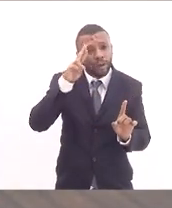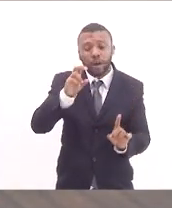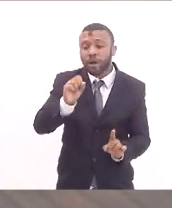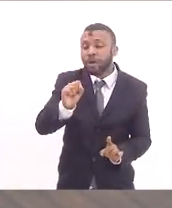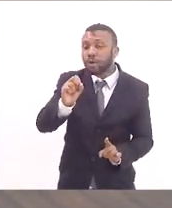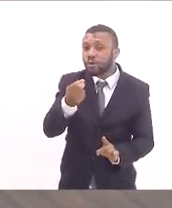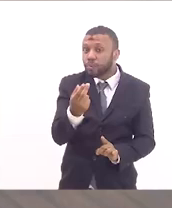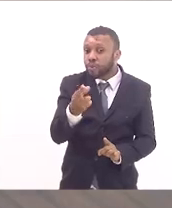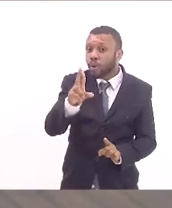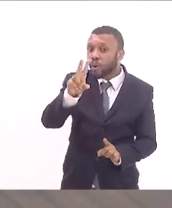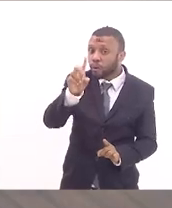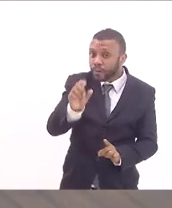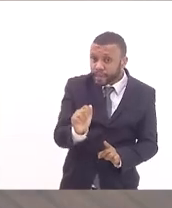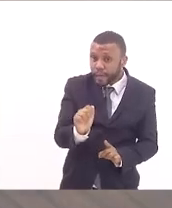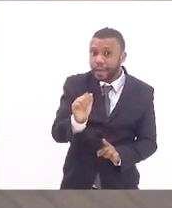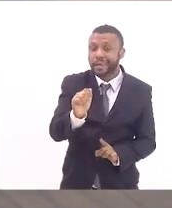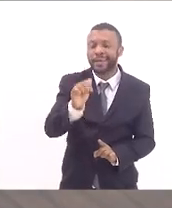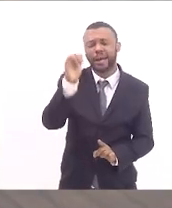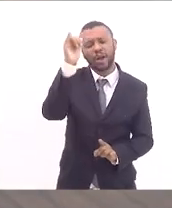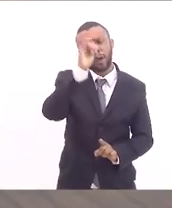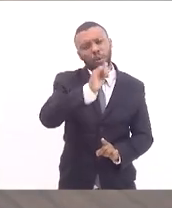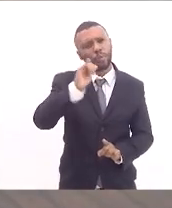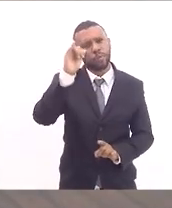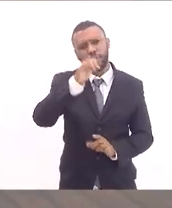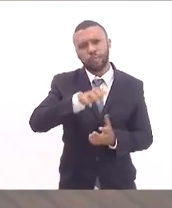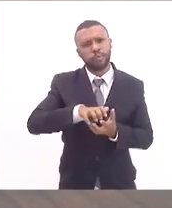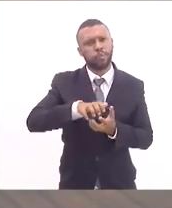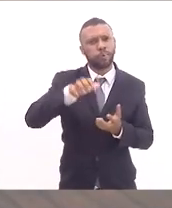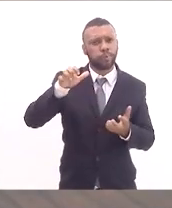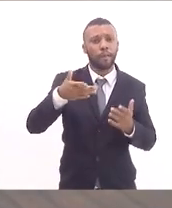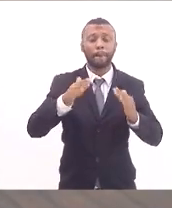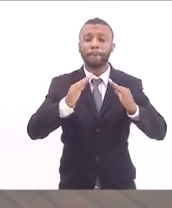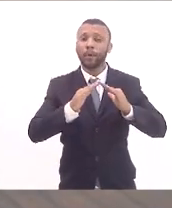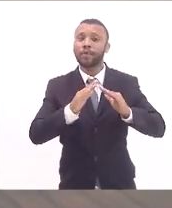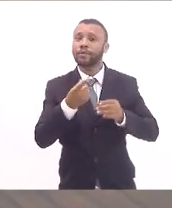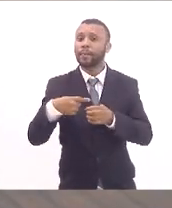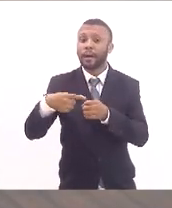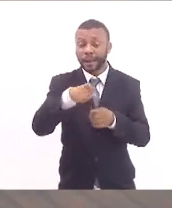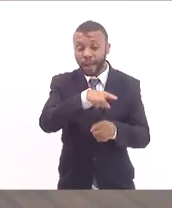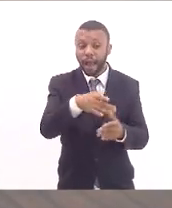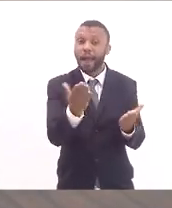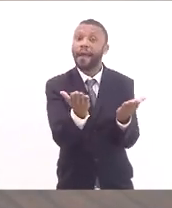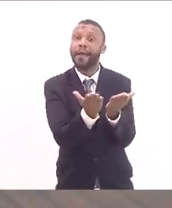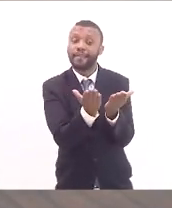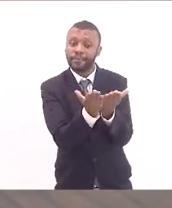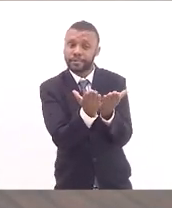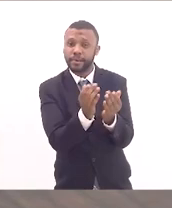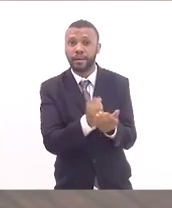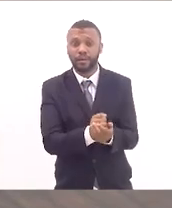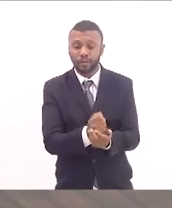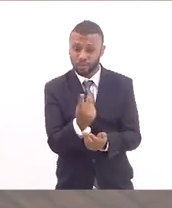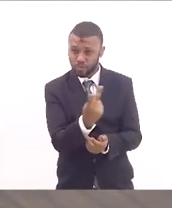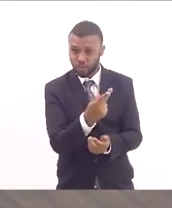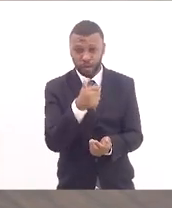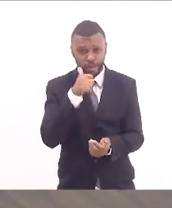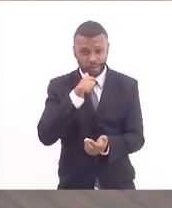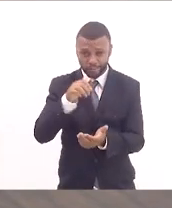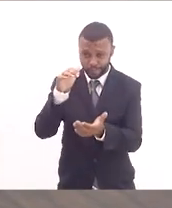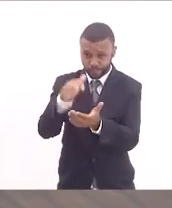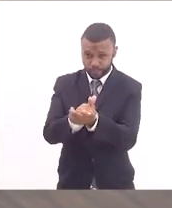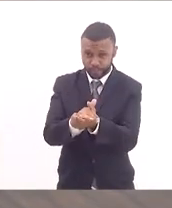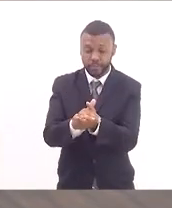é um antigo morador Daquele bairro ele é evangélico ele a esposa da